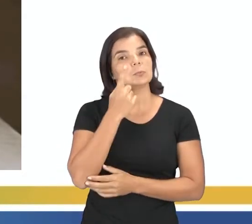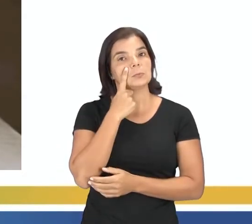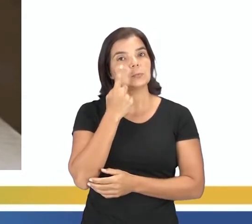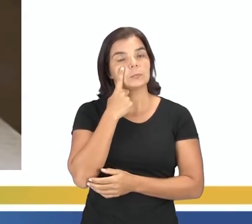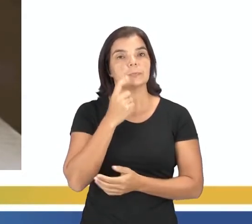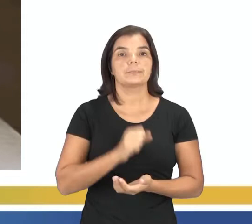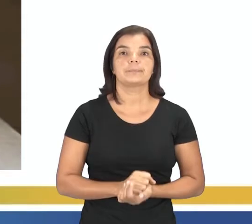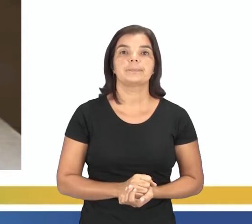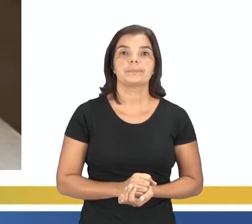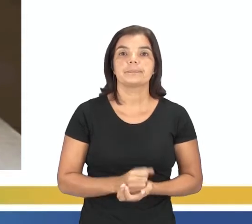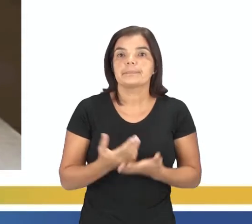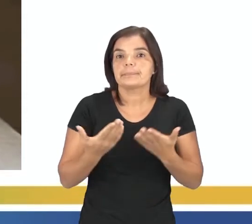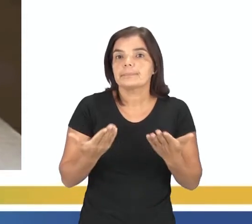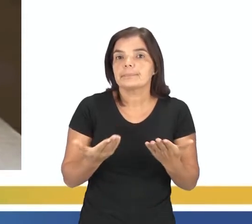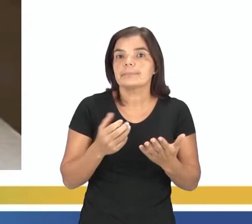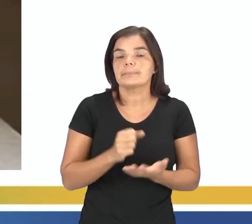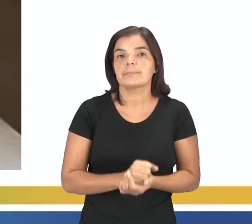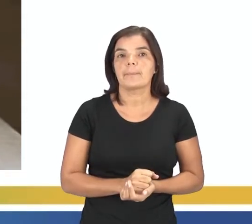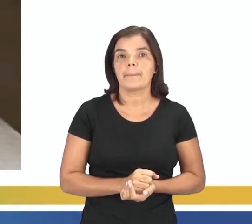observando. Então,